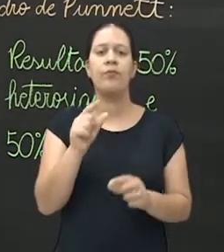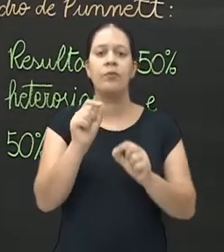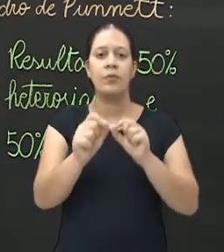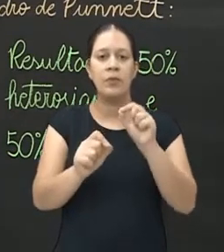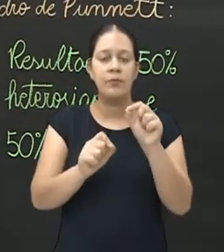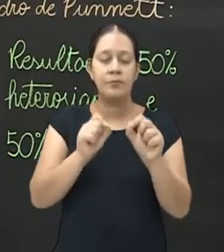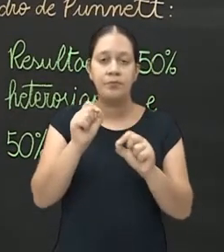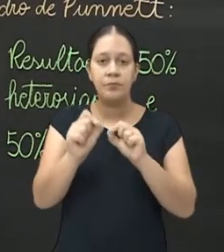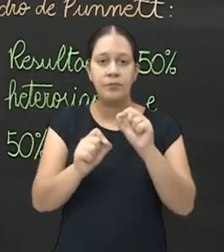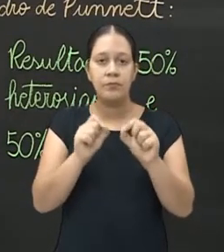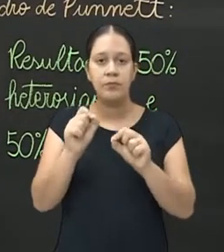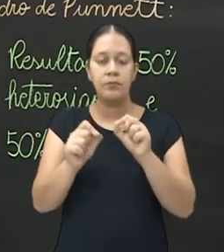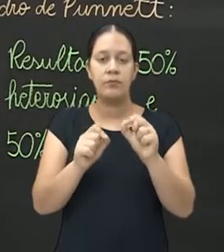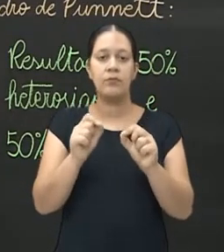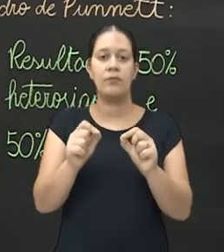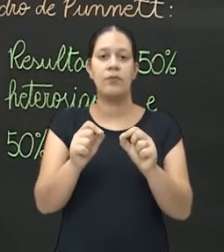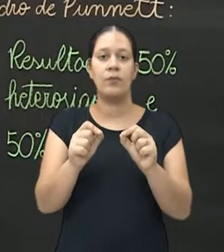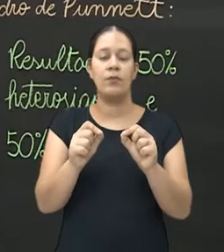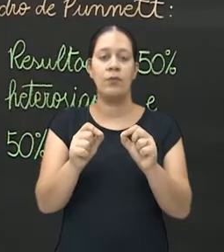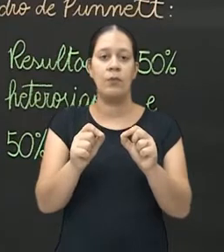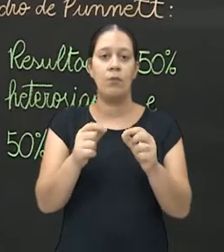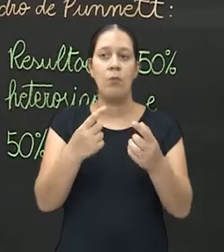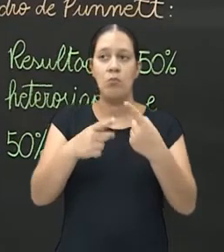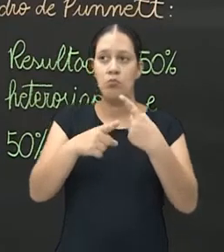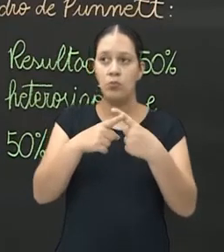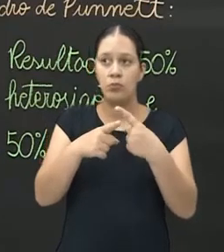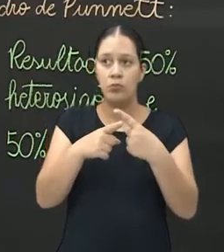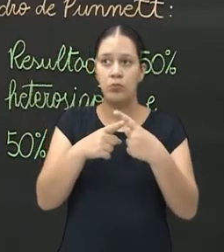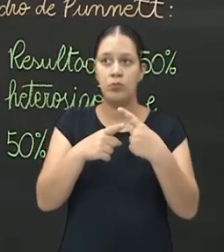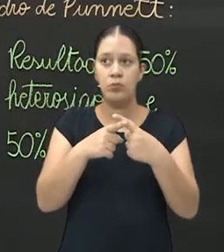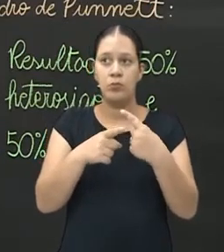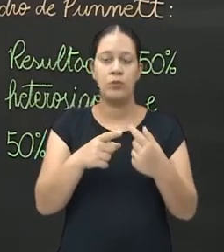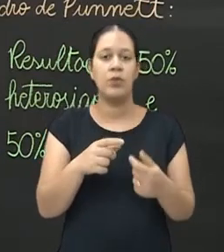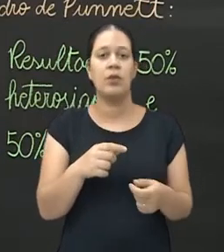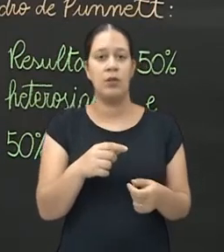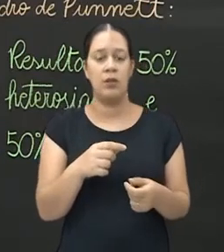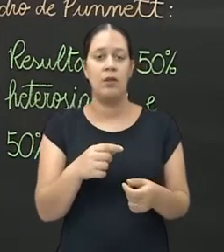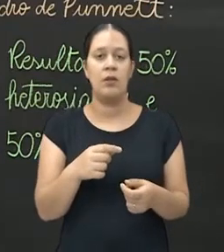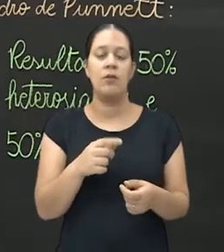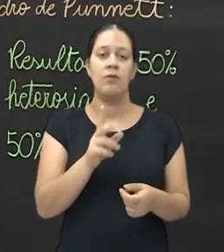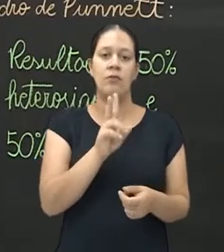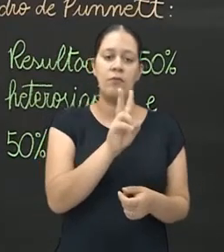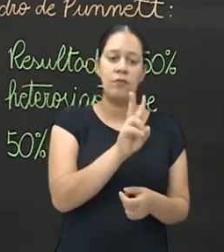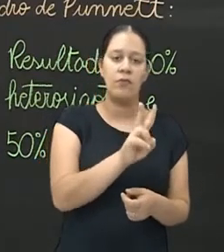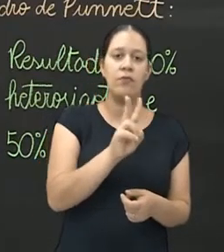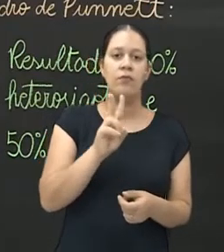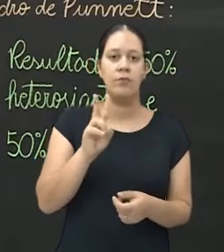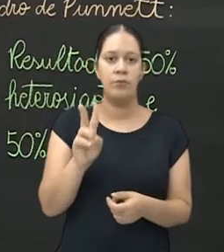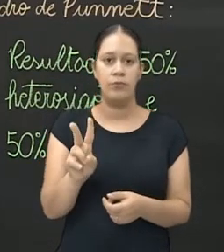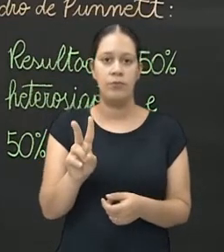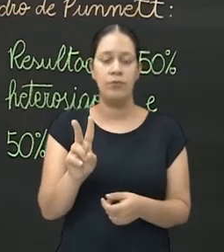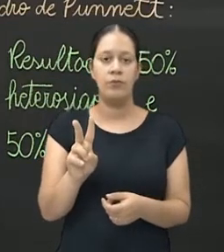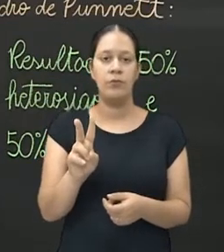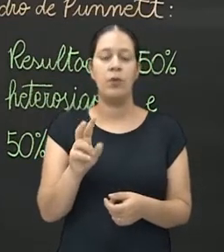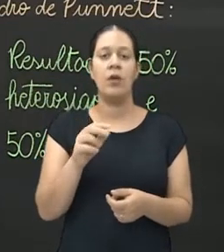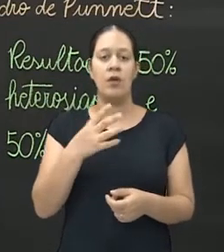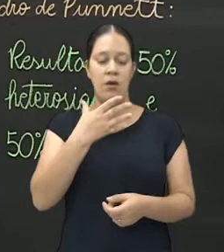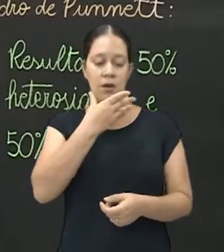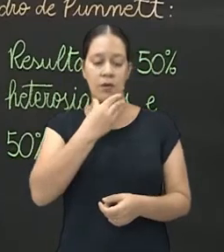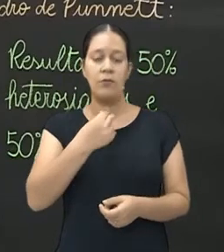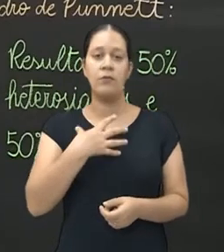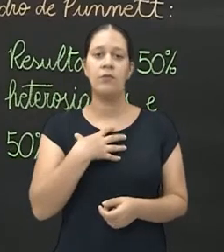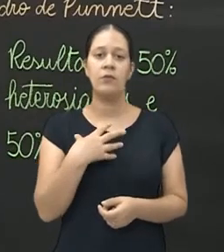aqui, esse aqui se enquadra como um heterozigoto, porque ele tem um Vzão e um Vzinho? Sim. Pensa comigo, esse não é filho